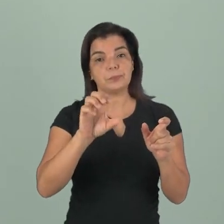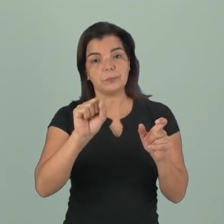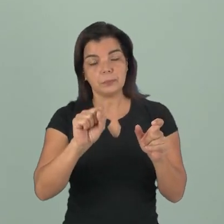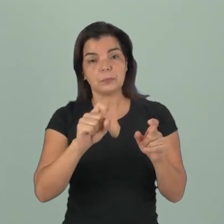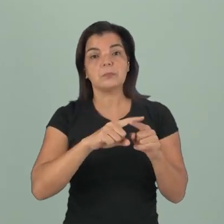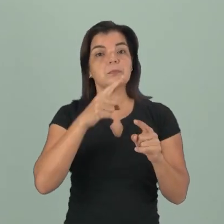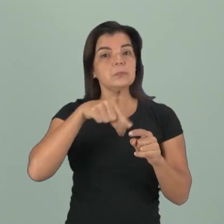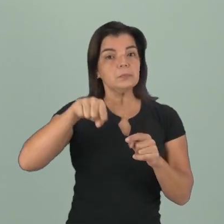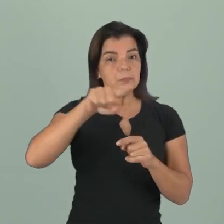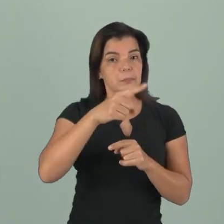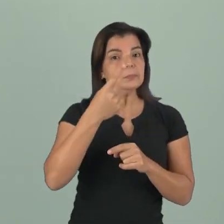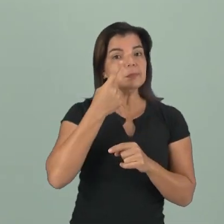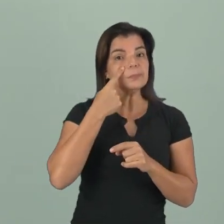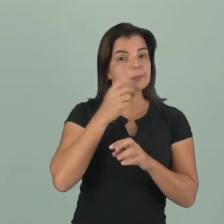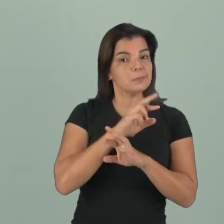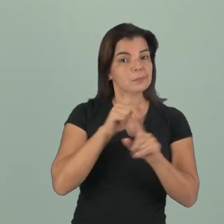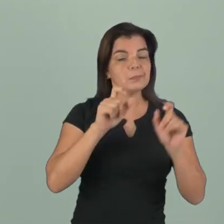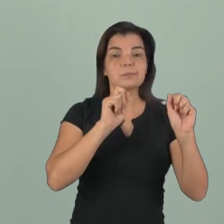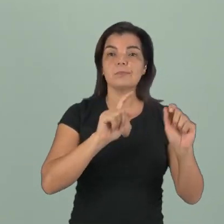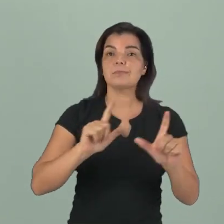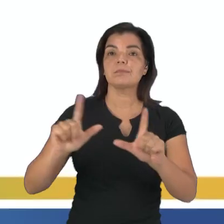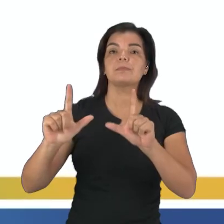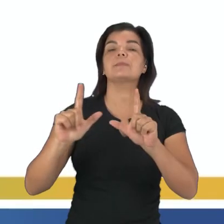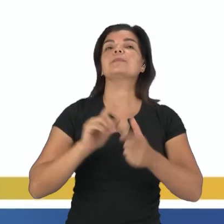diferença vocês estão vendo aí na tela, acompanhem comigo.